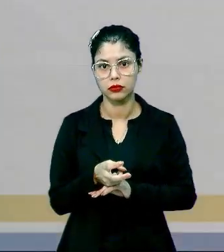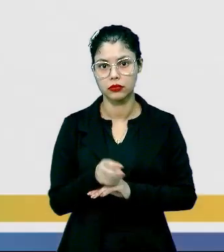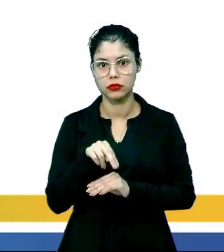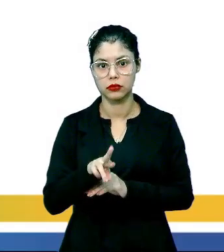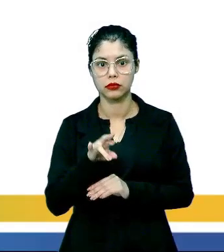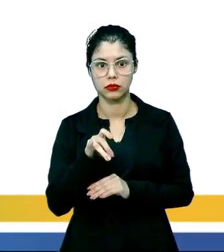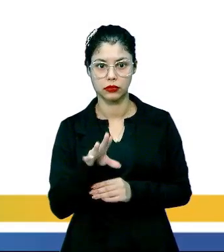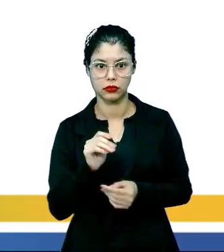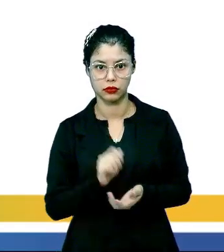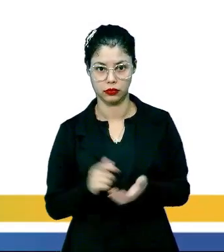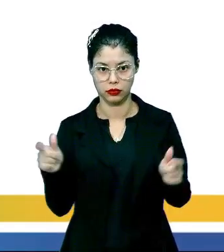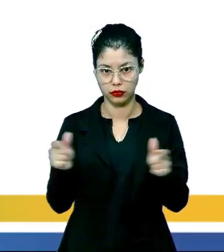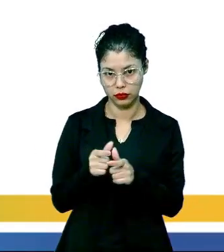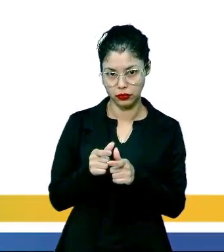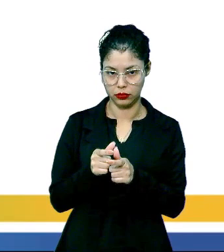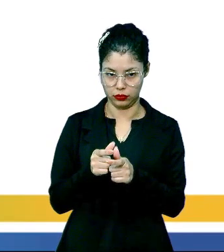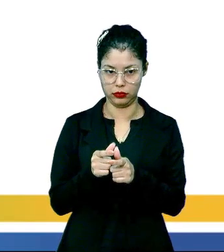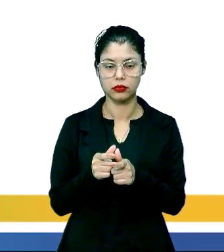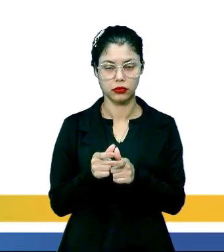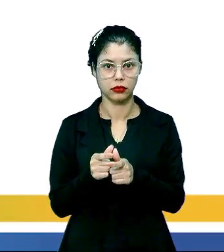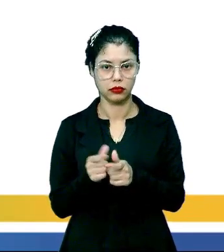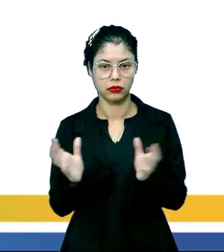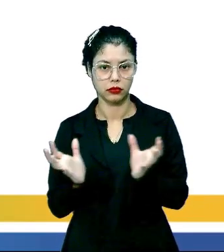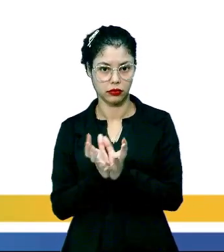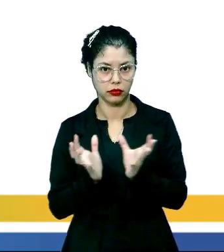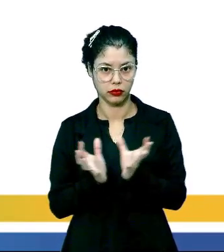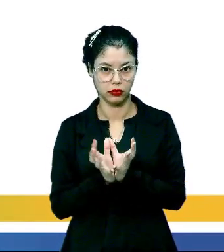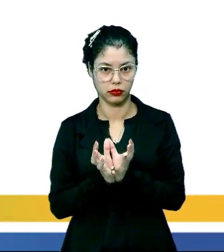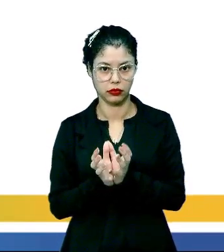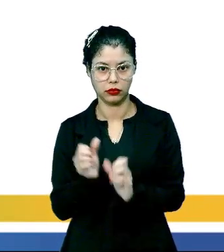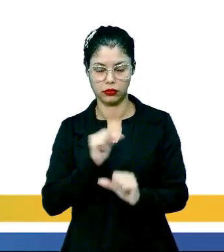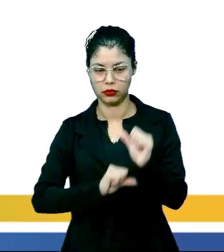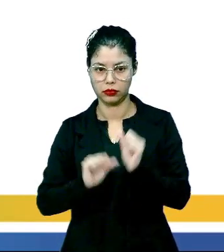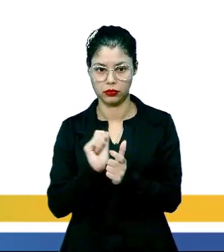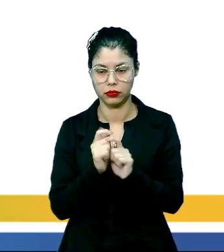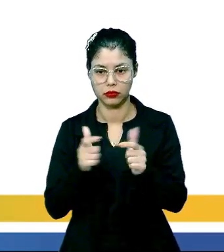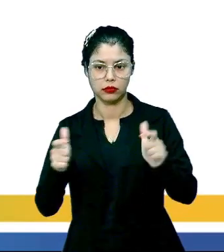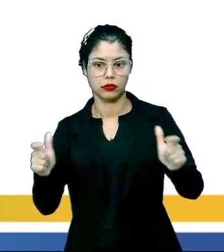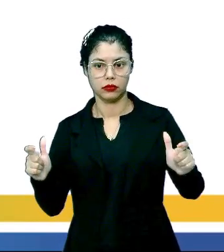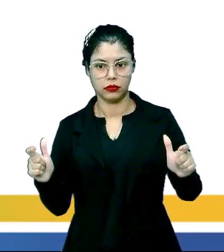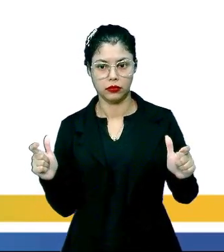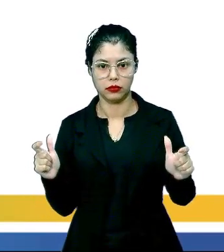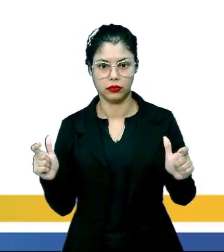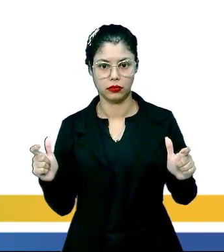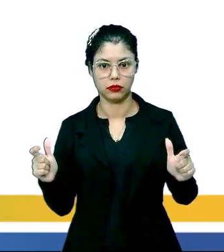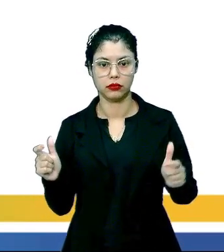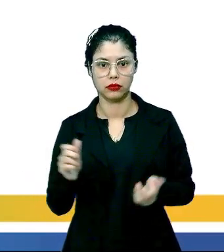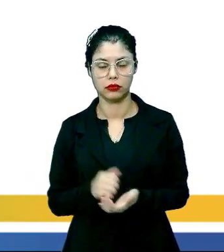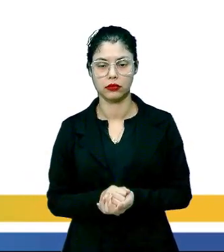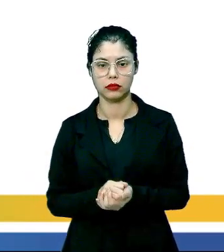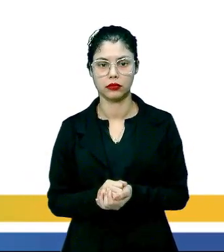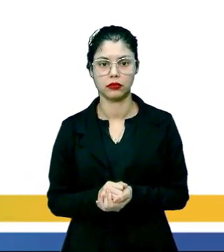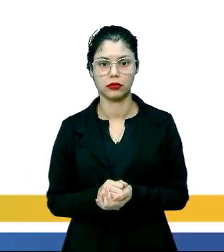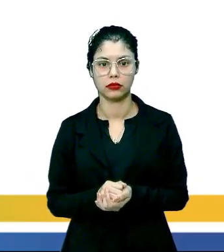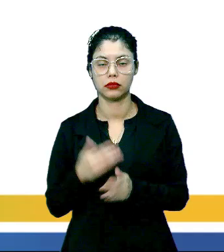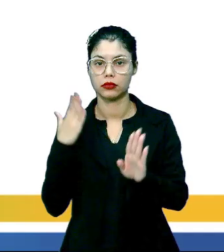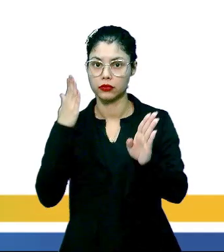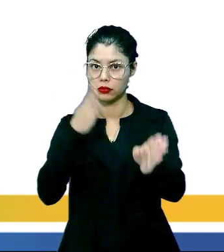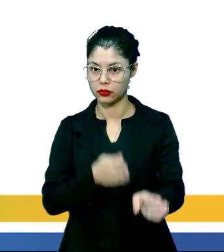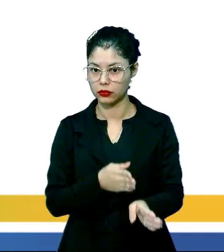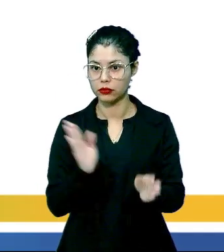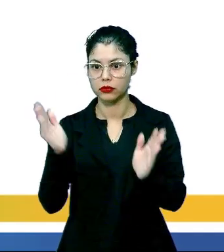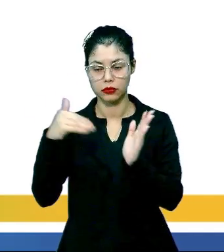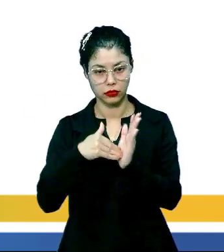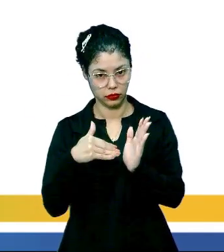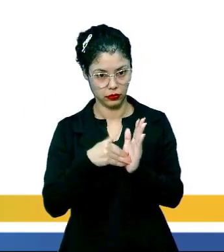a urina. Um cálice menor, que em conjunto vão se transformar em cálice maior. Então, é a função o quê? Conduzir essa